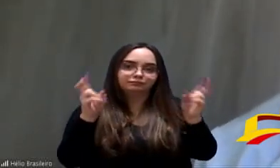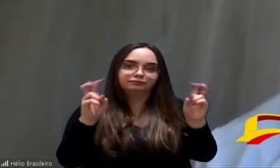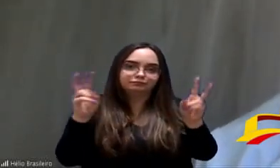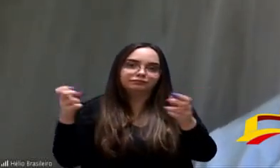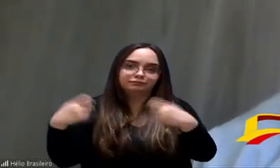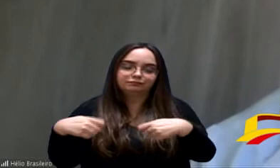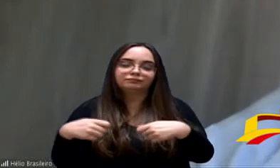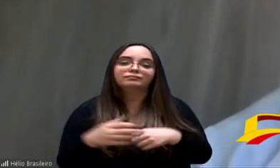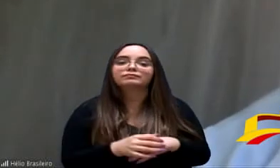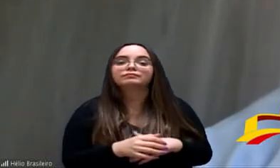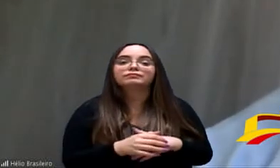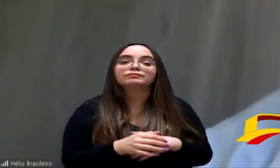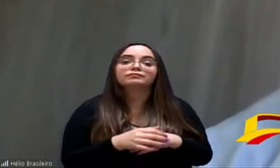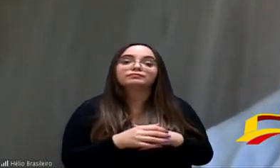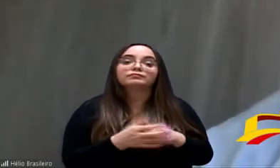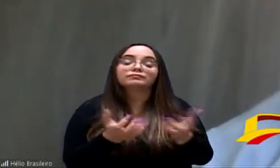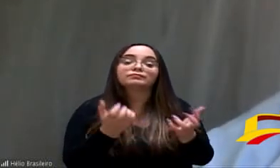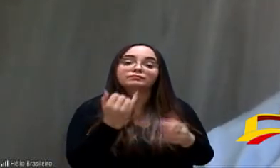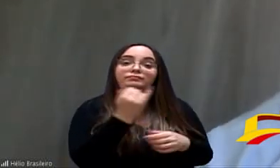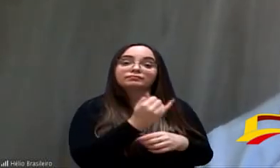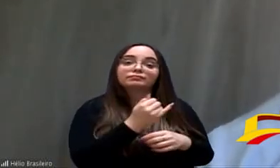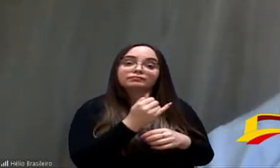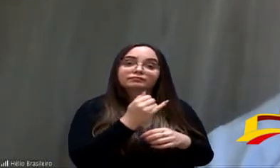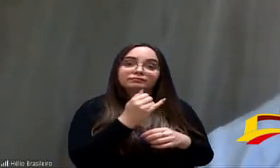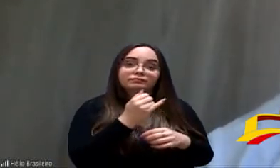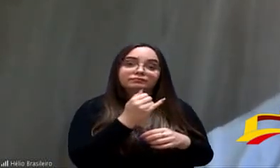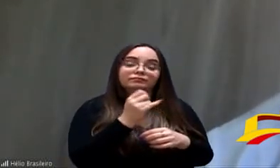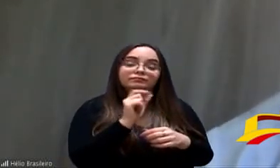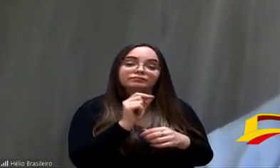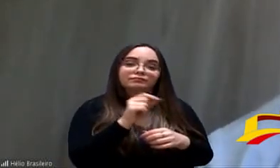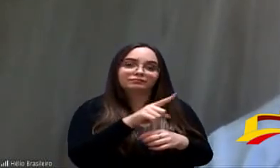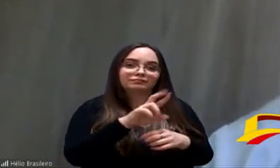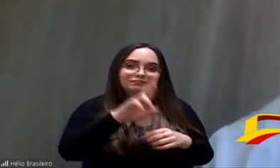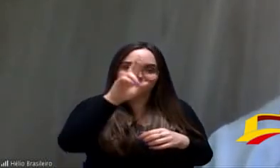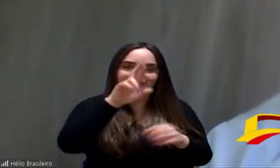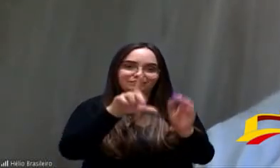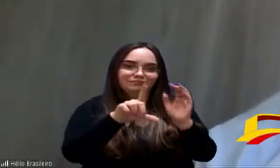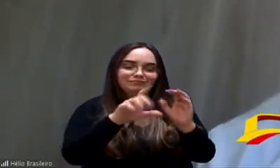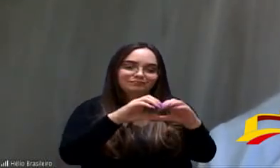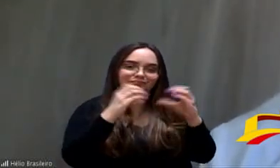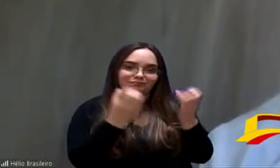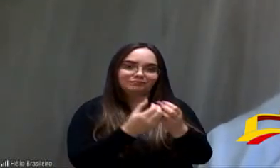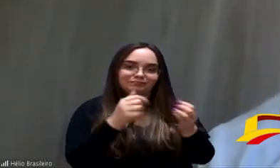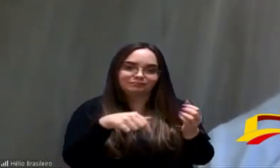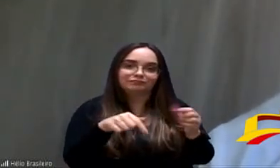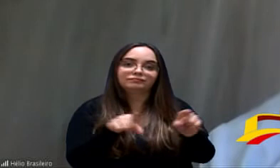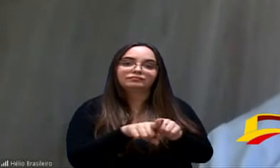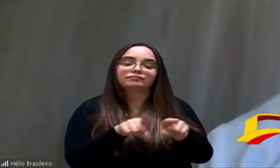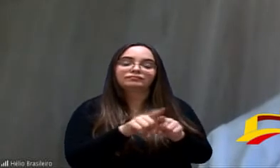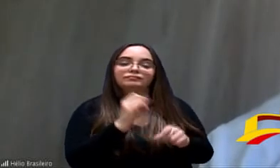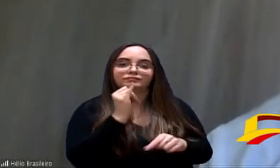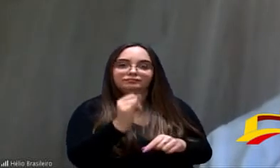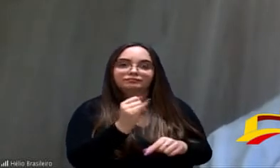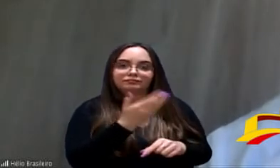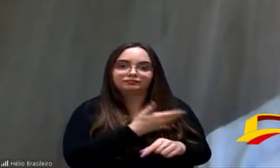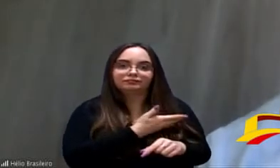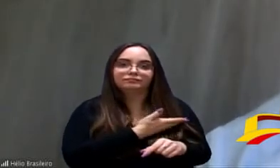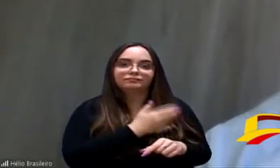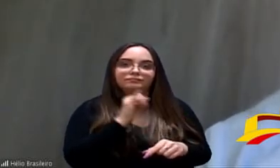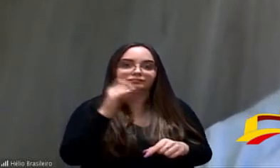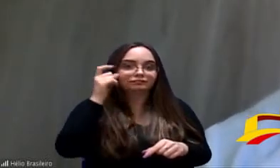a citarem, quero dizer ao senhor, como chefe do Legislativo, presidente do Legislativo, e quero dizer ao meu colega de partido, vereador João